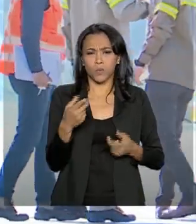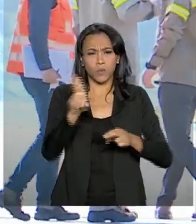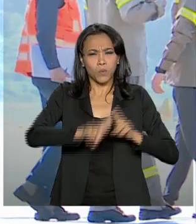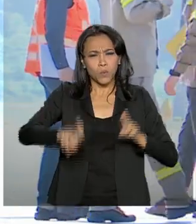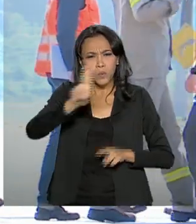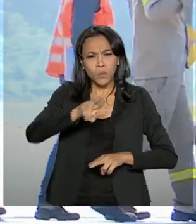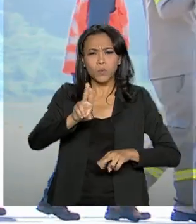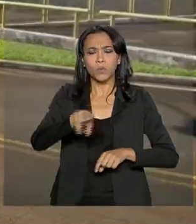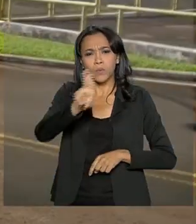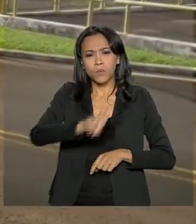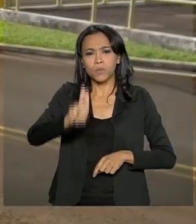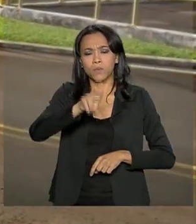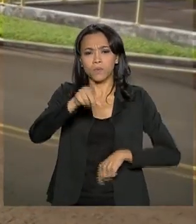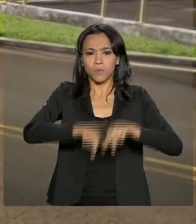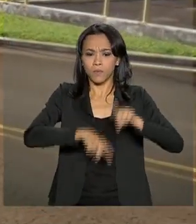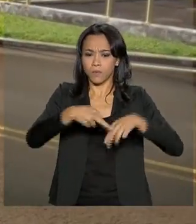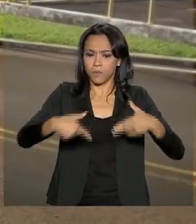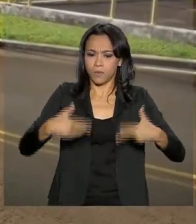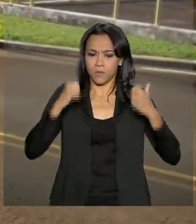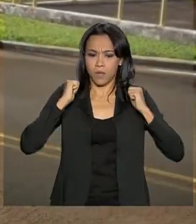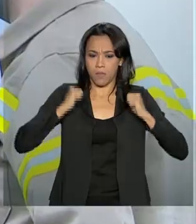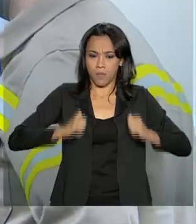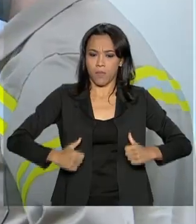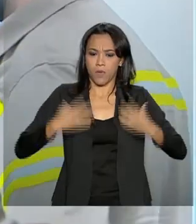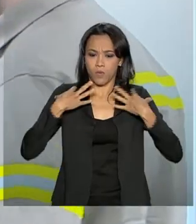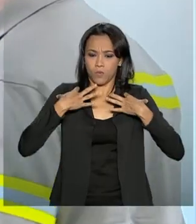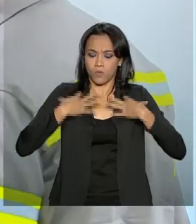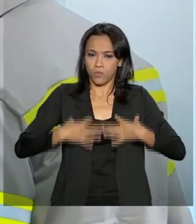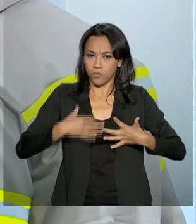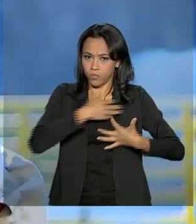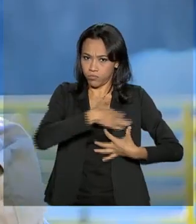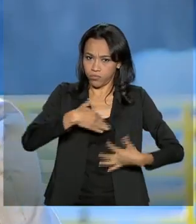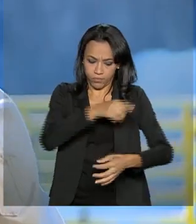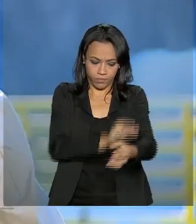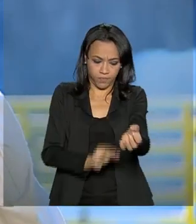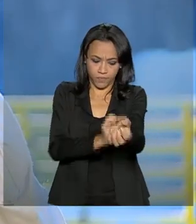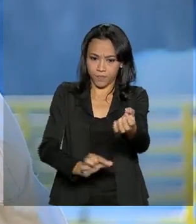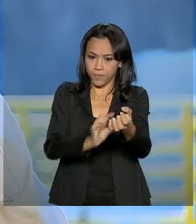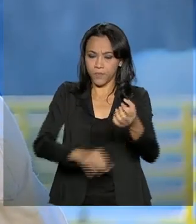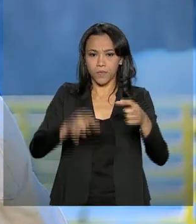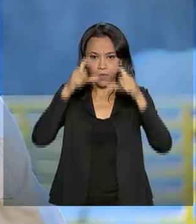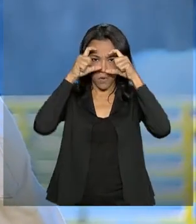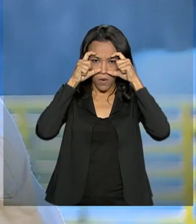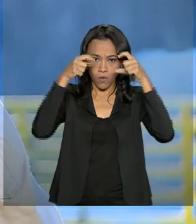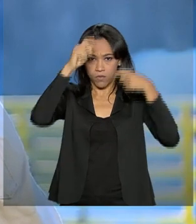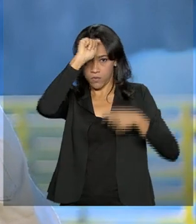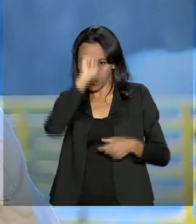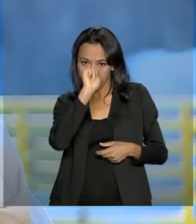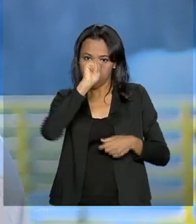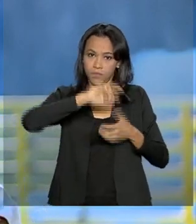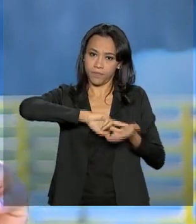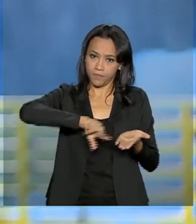são obrigatórios. Macacões, capacetes, protetores auriculares e óculos.